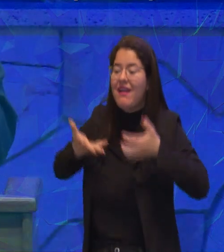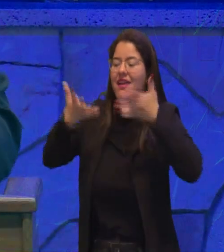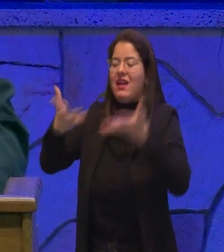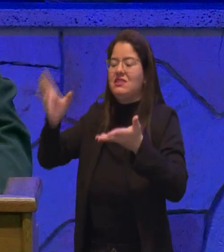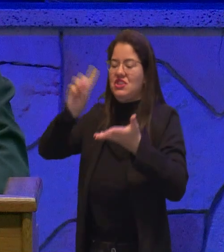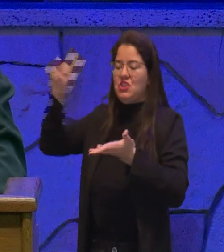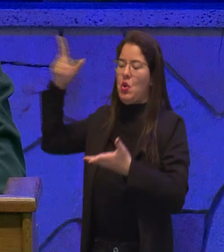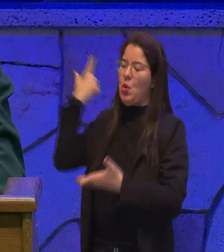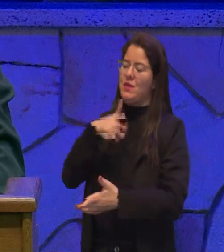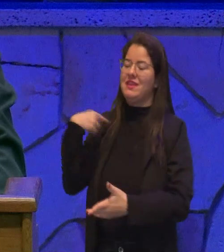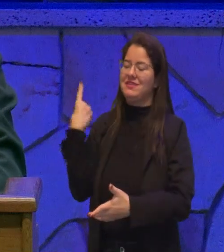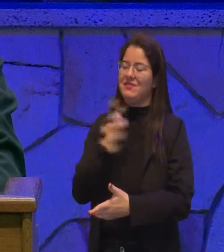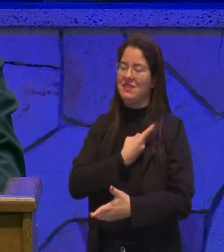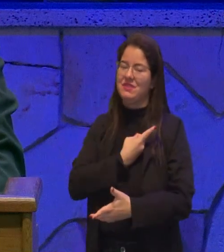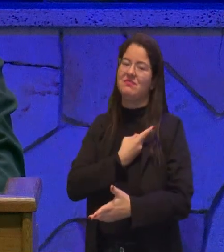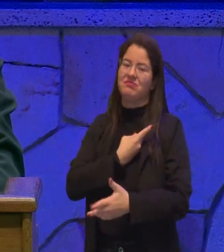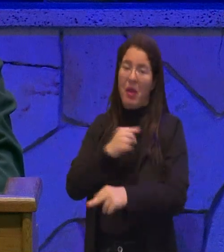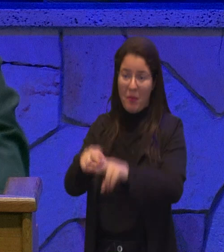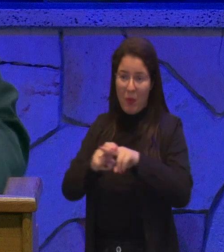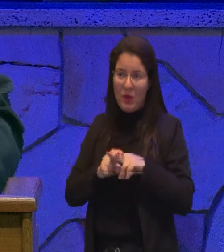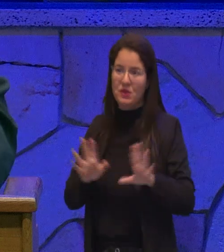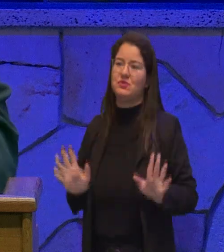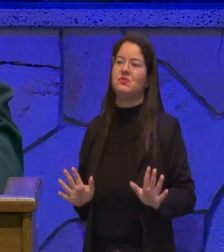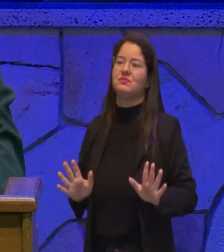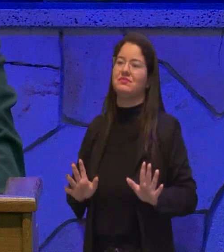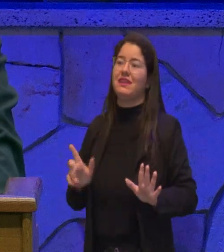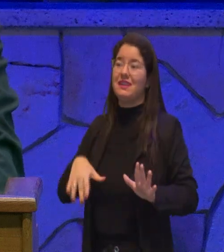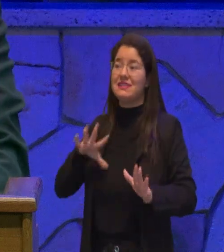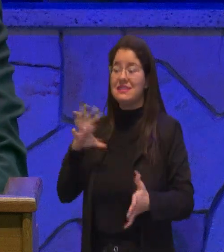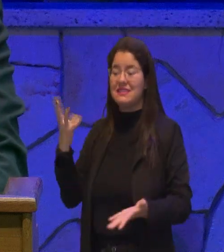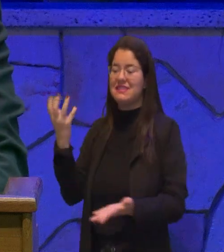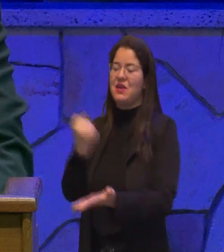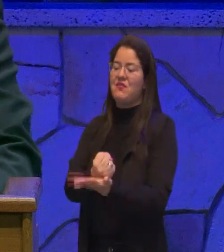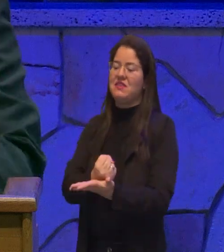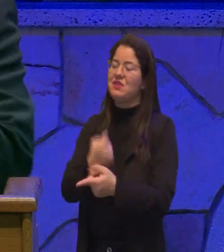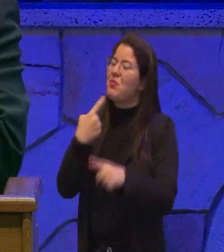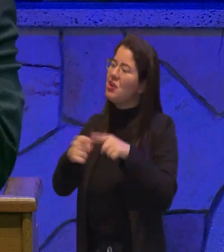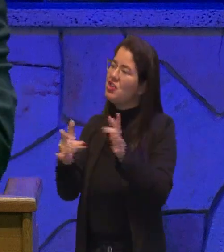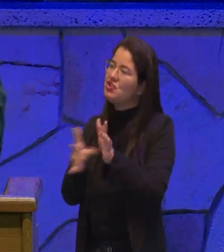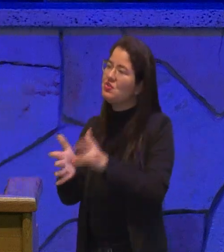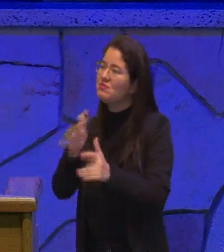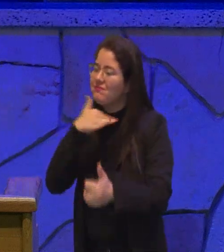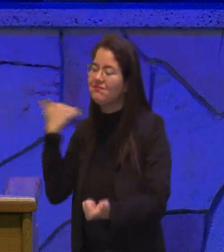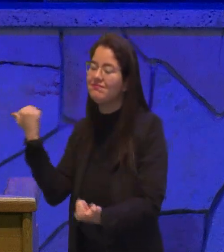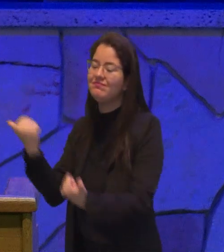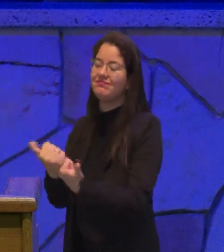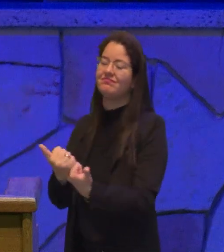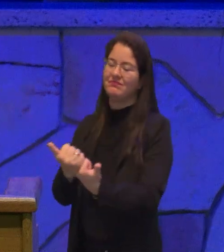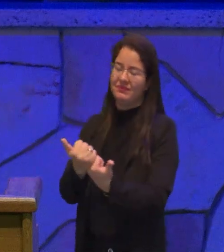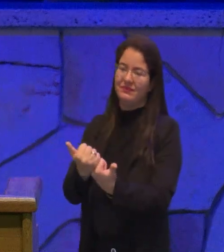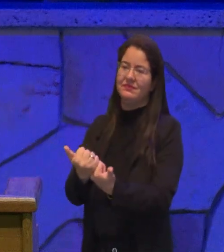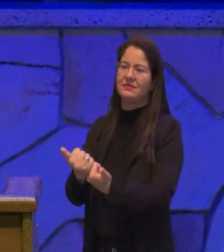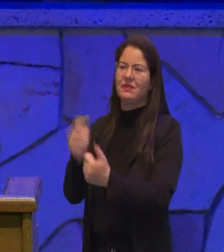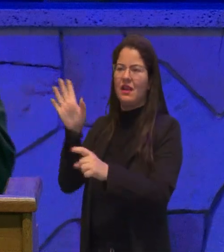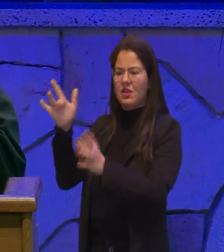Esta é a dinâmica da salvação, da redenção em Cristo Jesus. Cristo, quando na cruz do Calvário ele